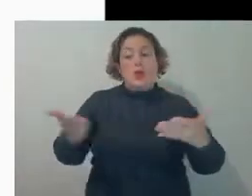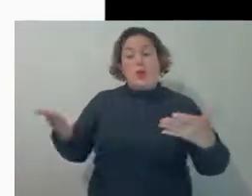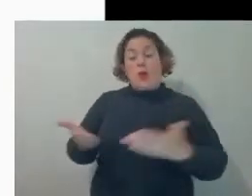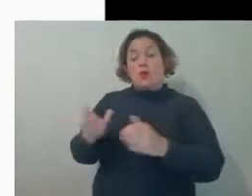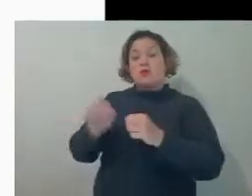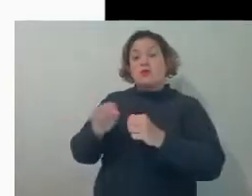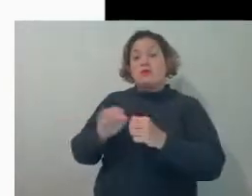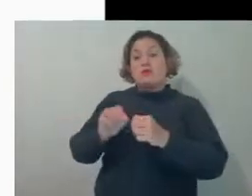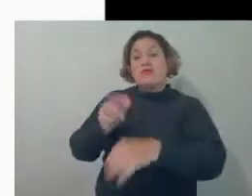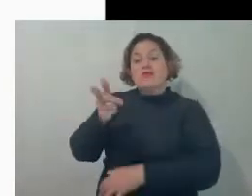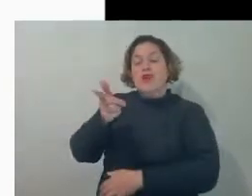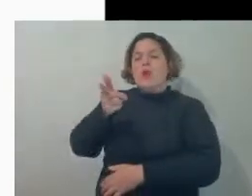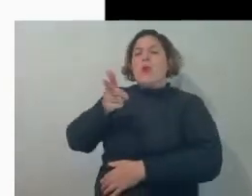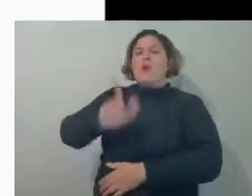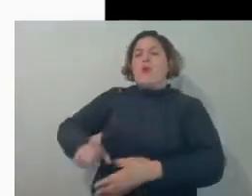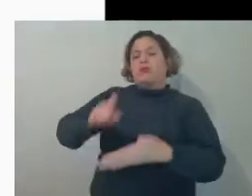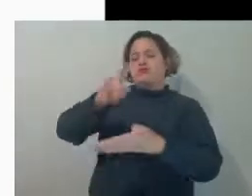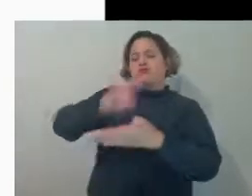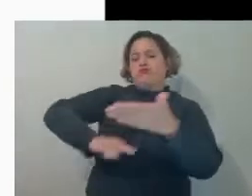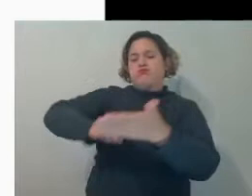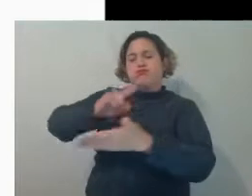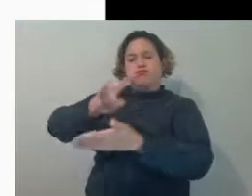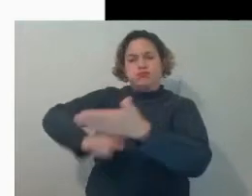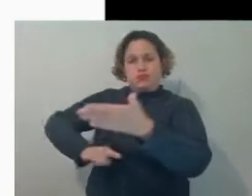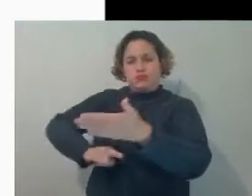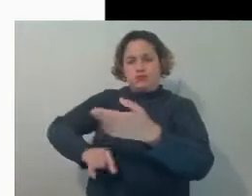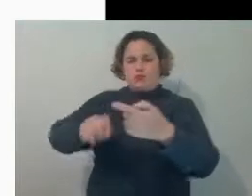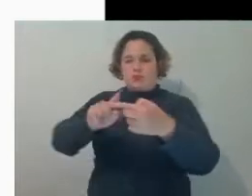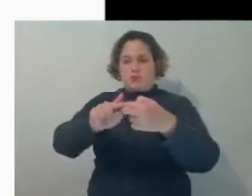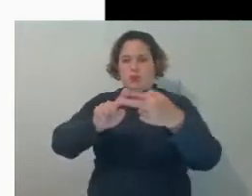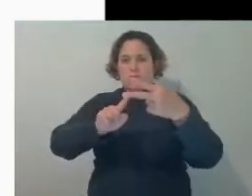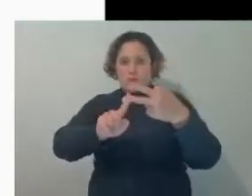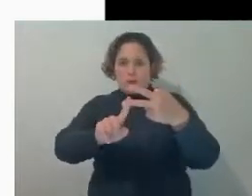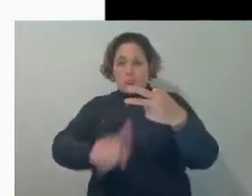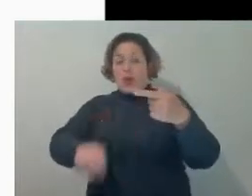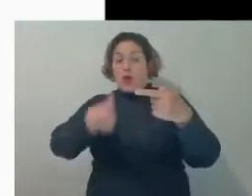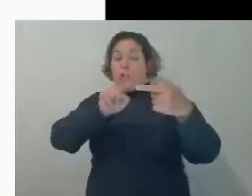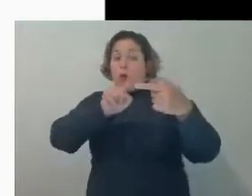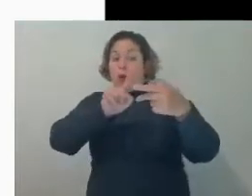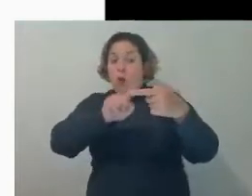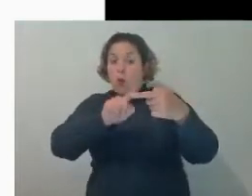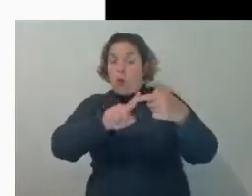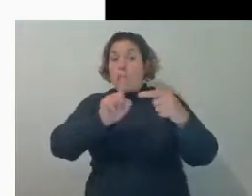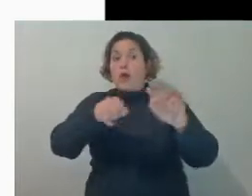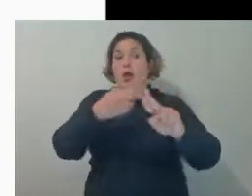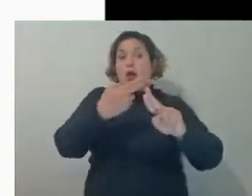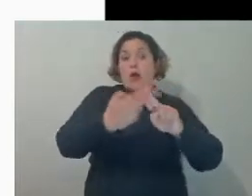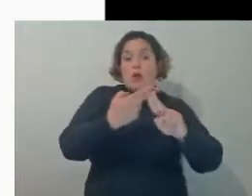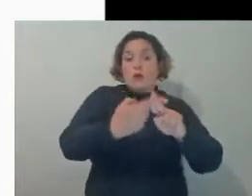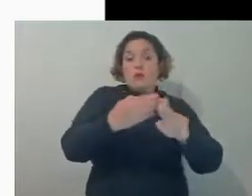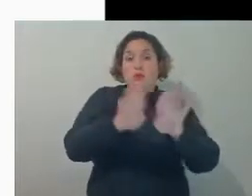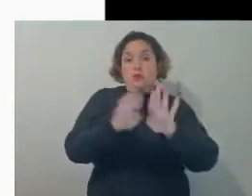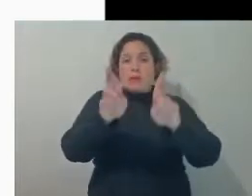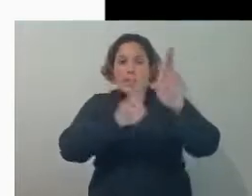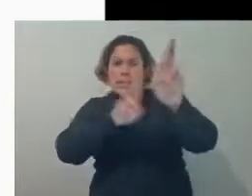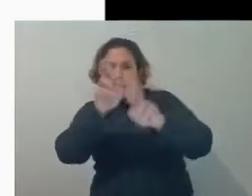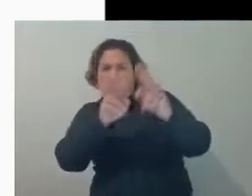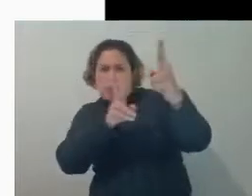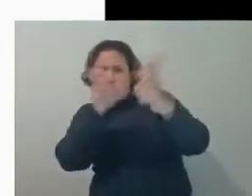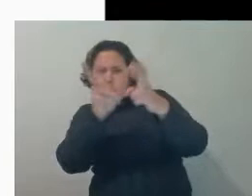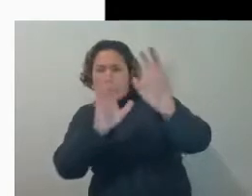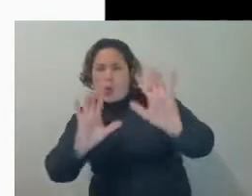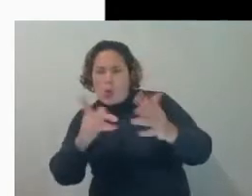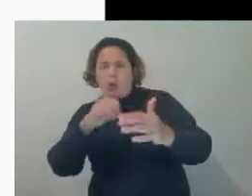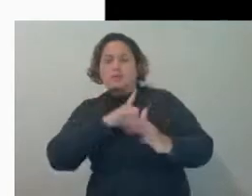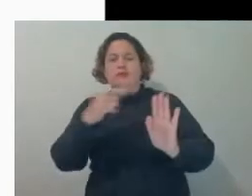vou mostrar dois outros protocolos e um deles é utilizado nas fiscalizações de denúncias